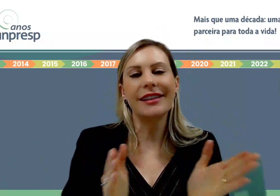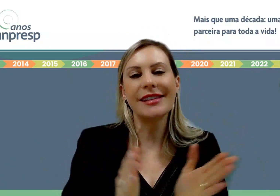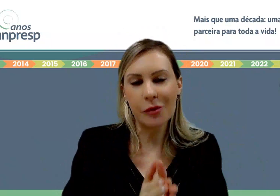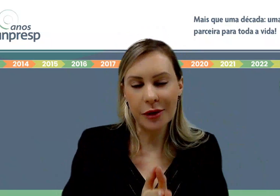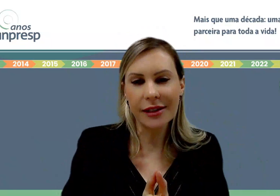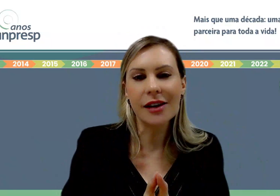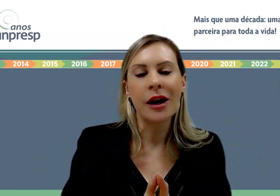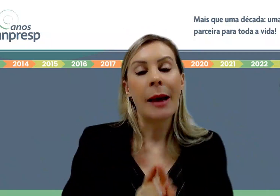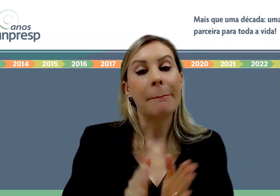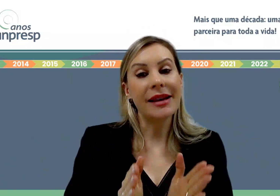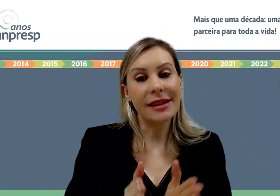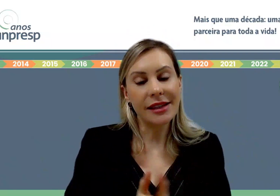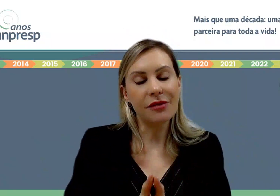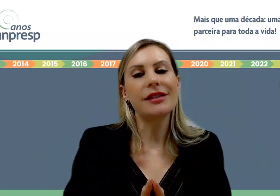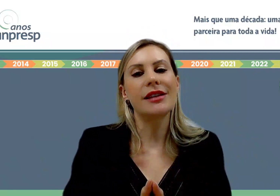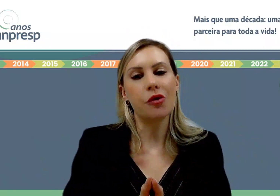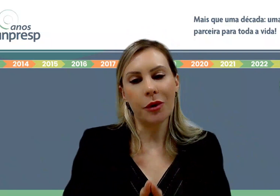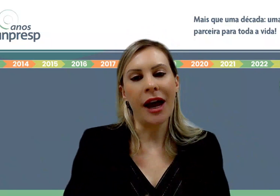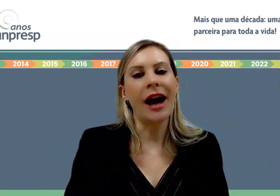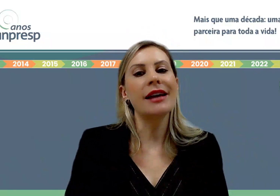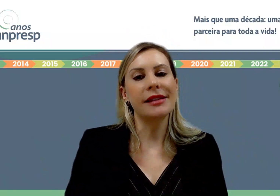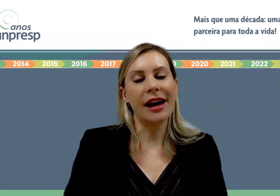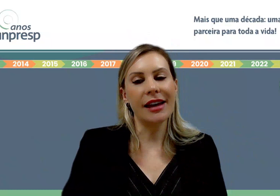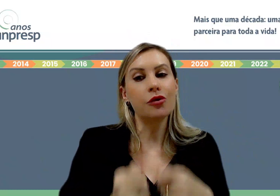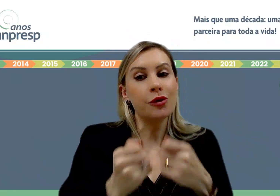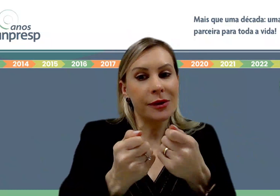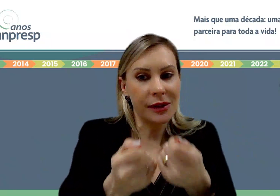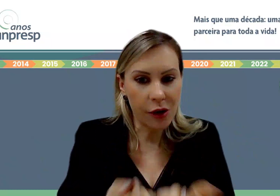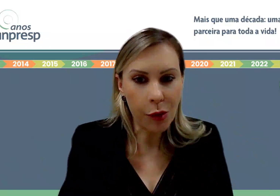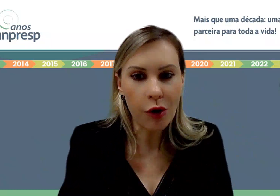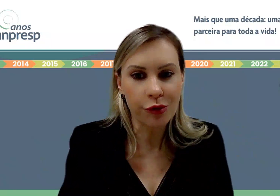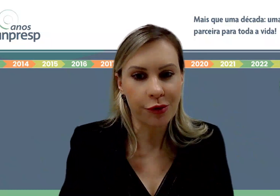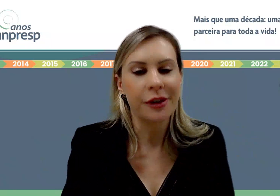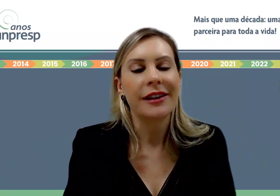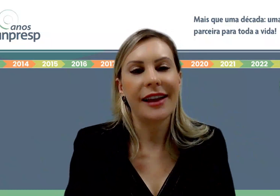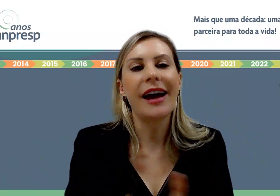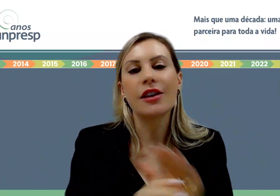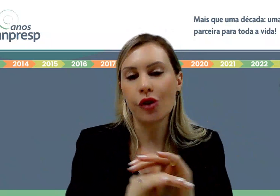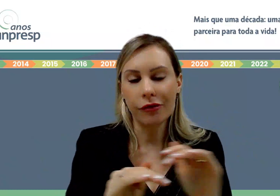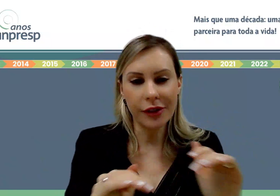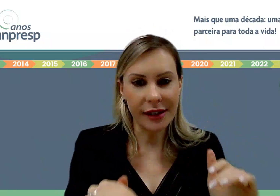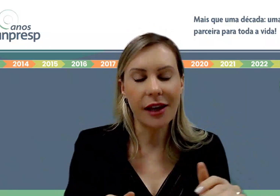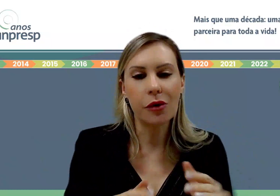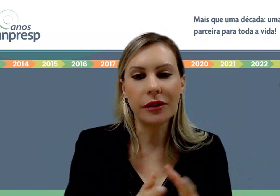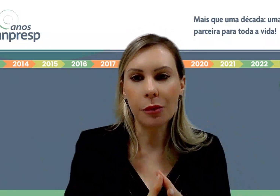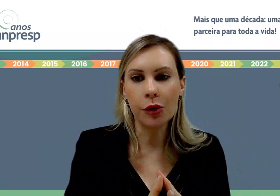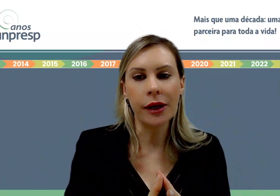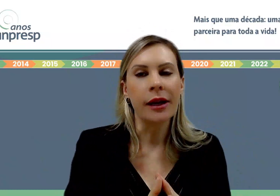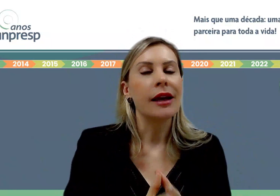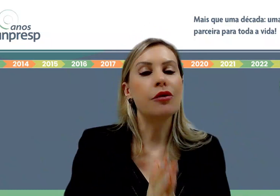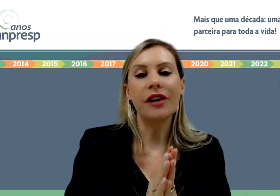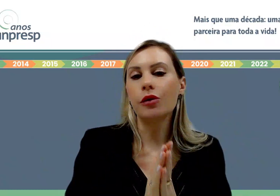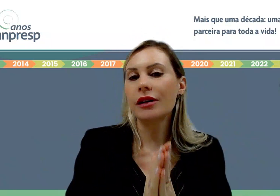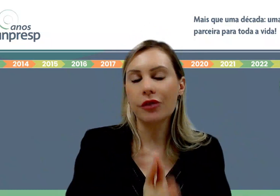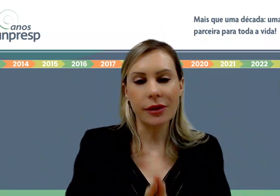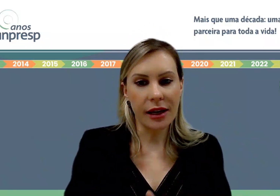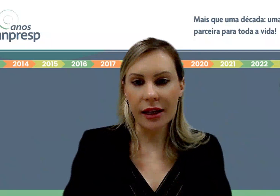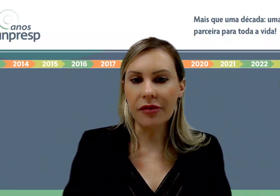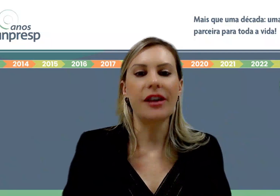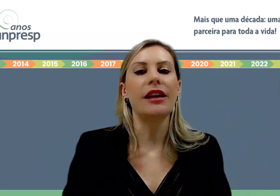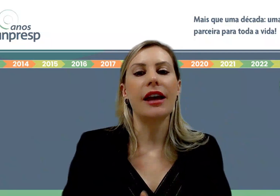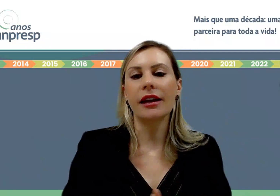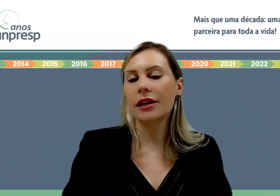você fica nessa condição. Mas esses 25 mil reais saem do seu bolso, tá? É só você que contribui. E o valor